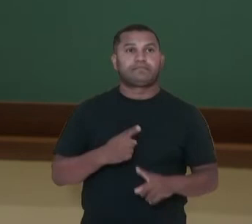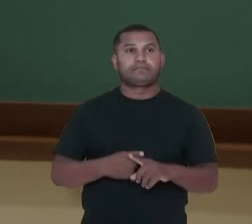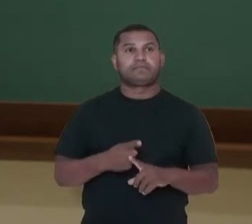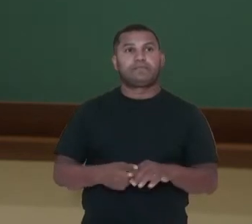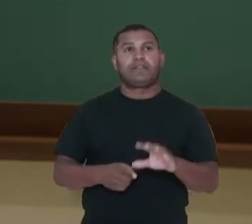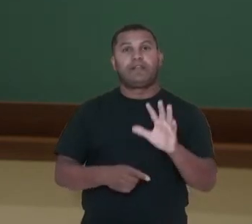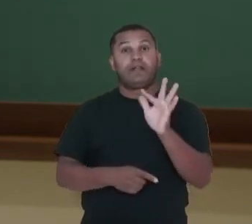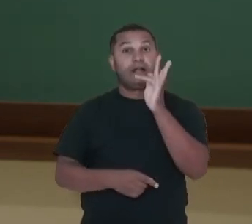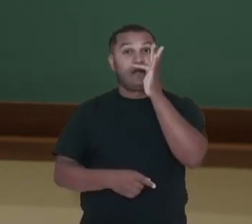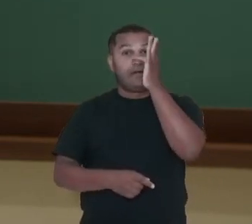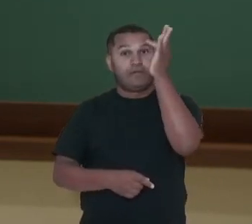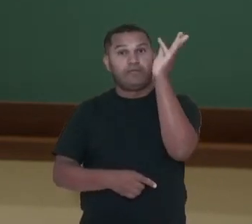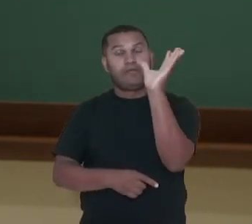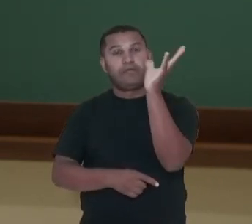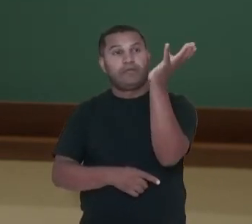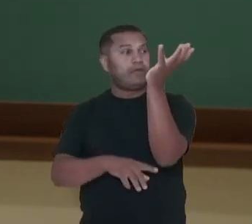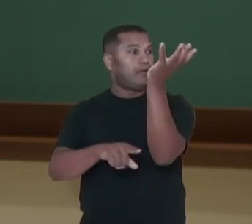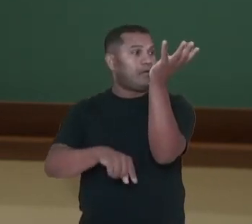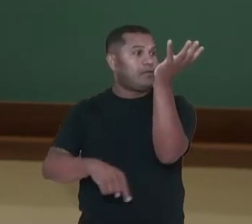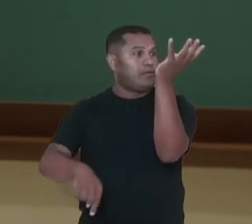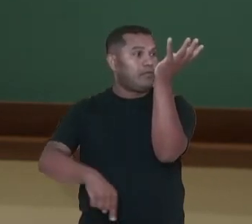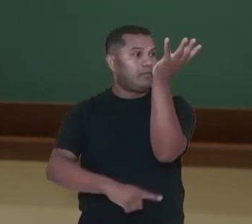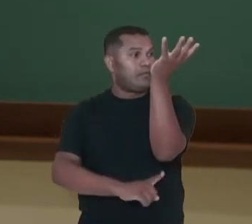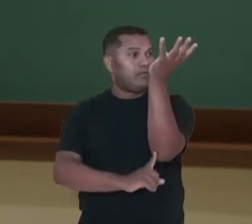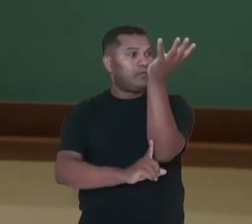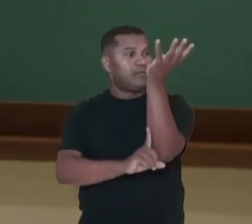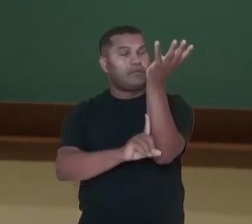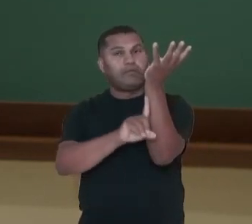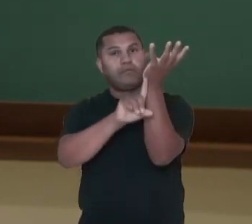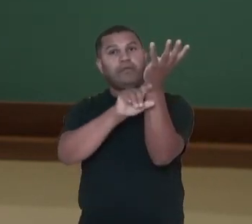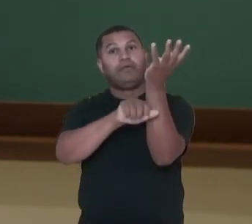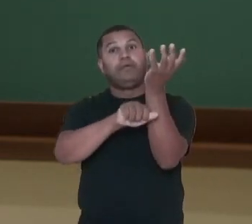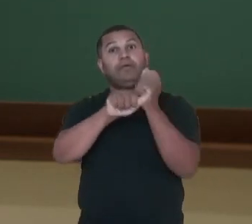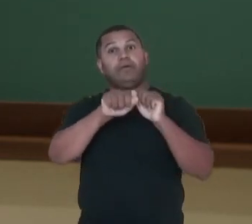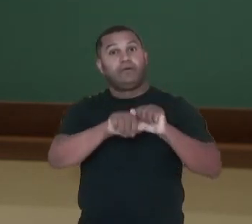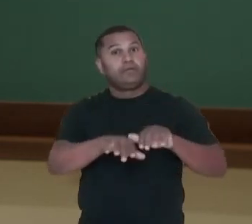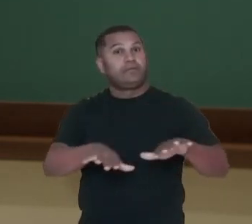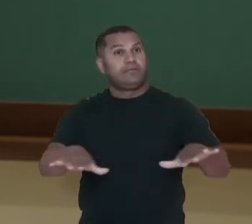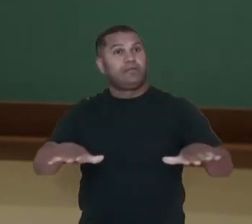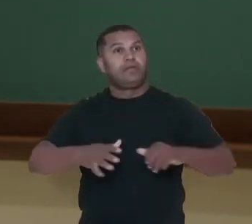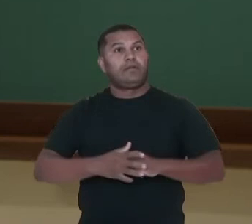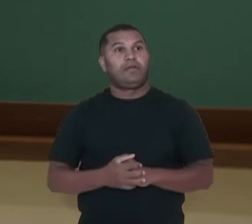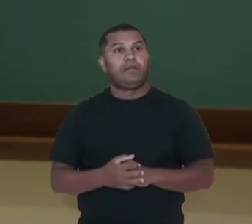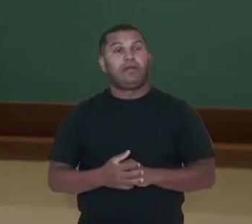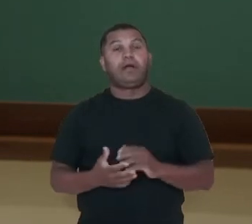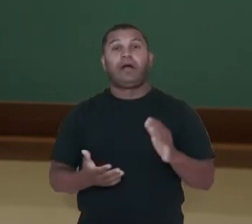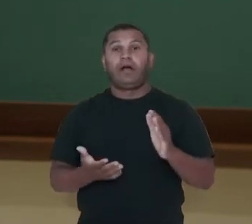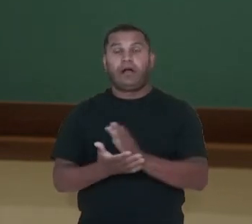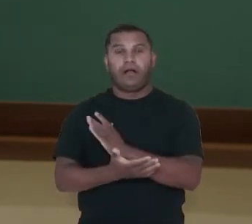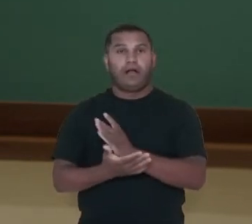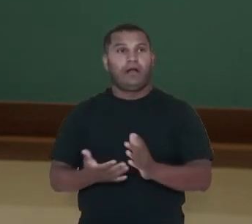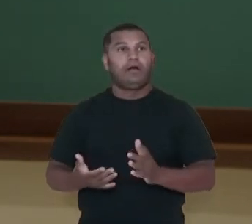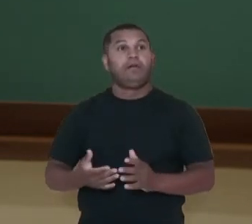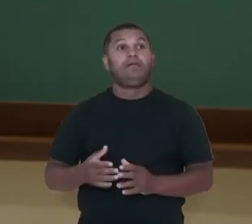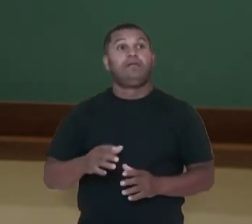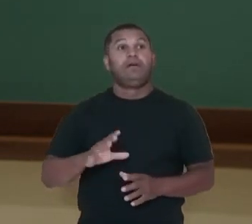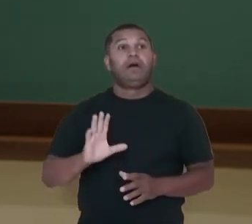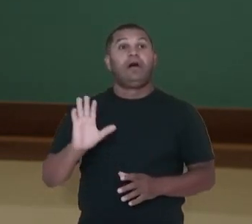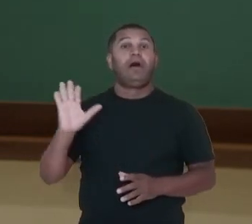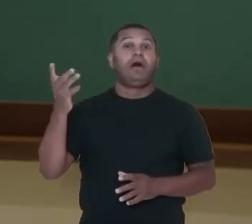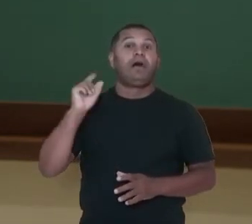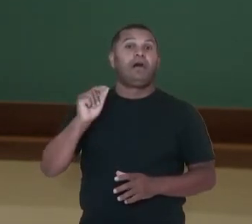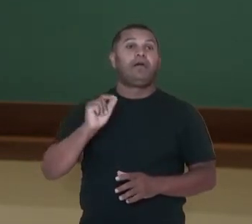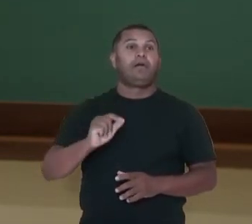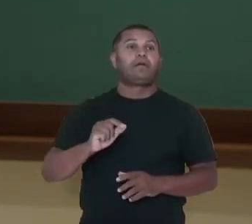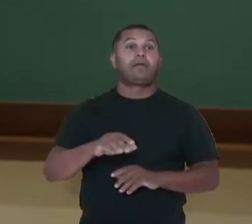De nutrientes, substâncias nutritivas ali, então, para a planta. Então, alguns nematódios, eles acabam